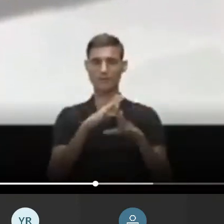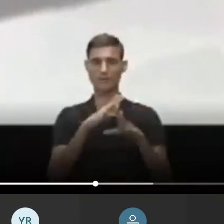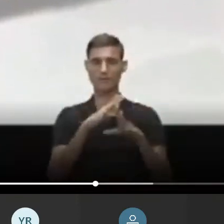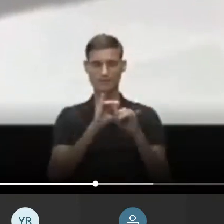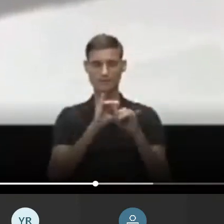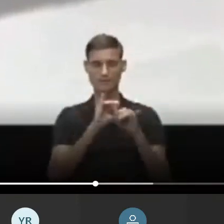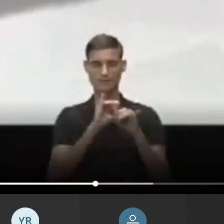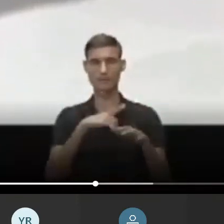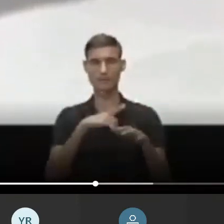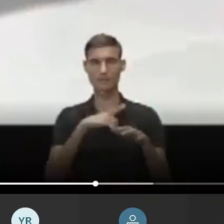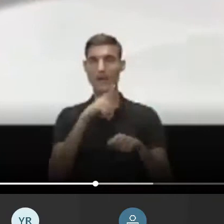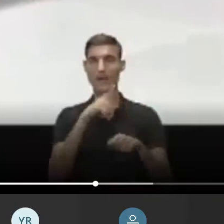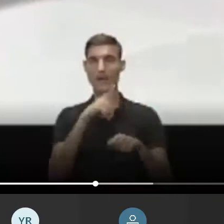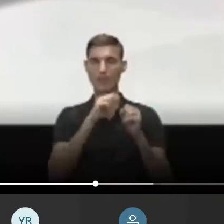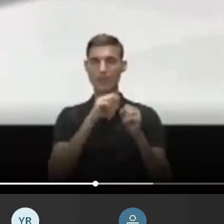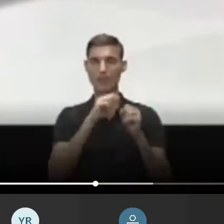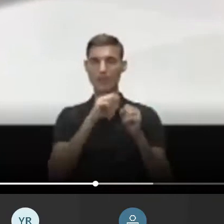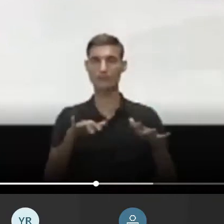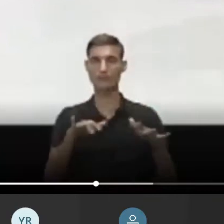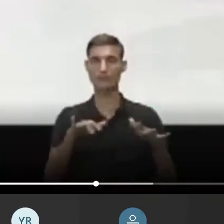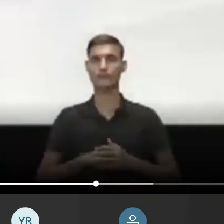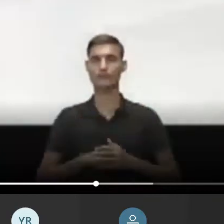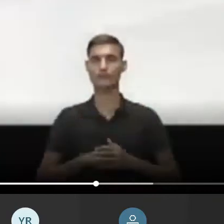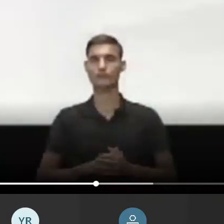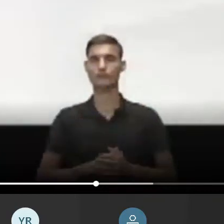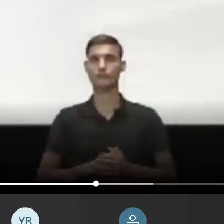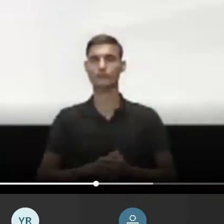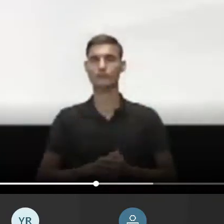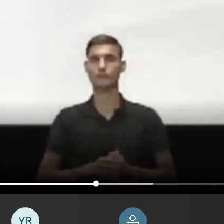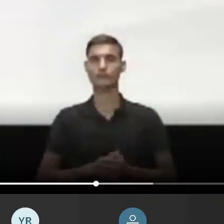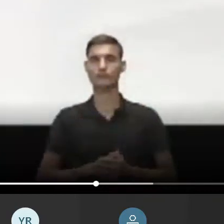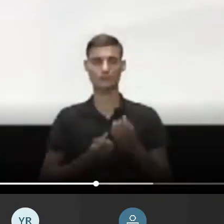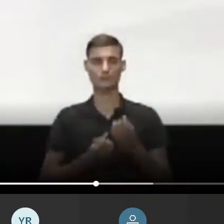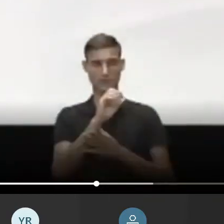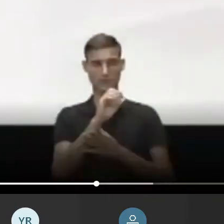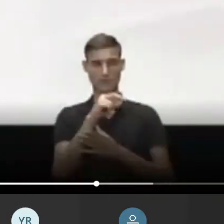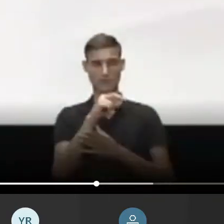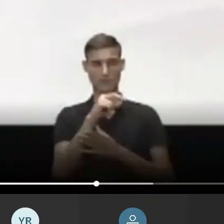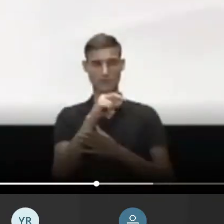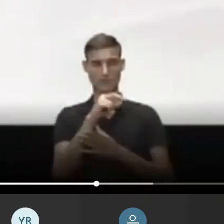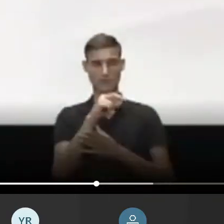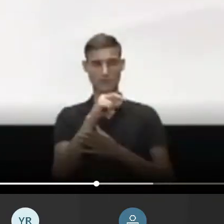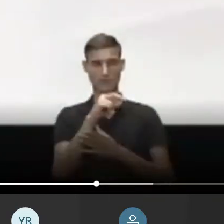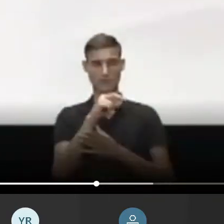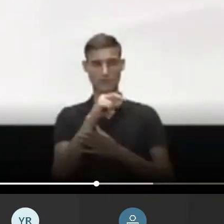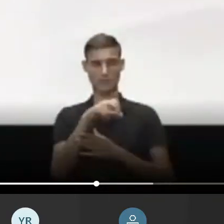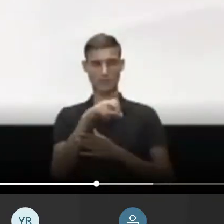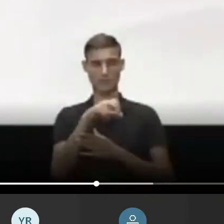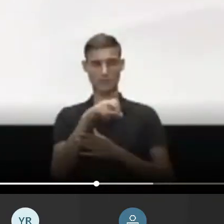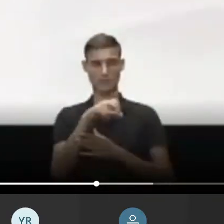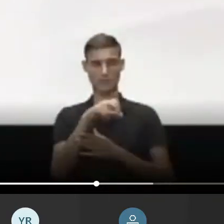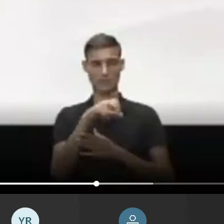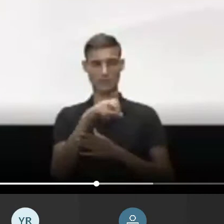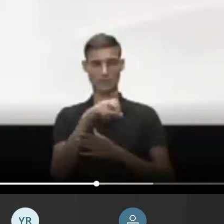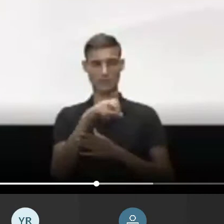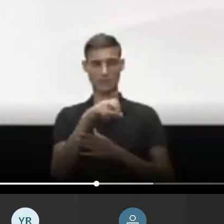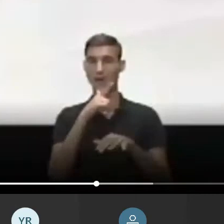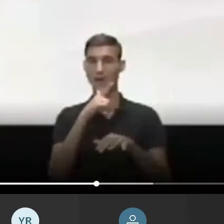da parte orgânica, que é a parte superior, ela ficou toda na parte inferior, que é a parte